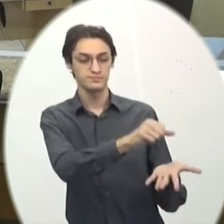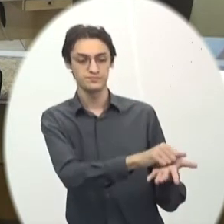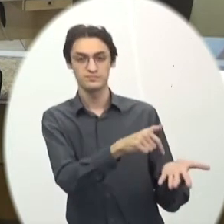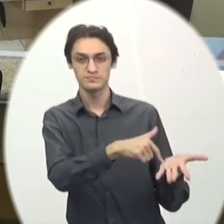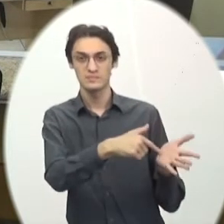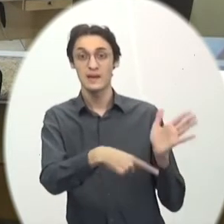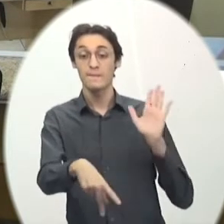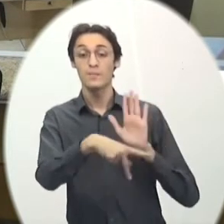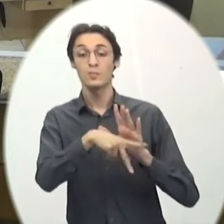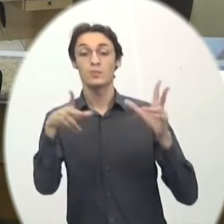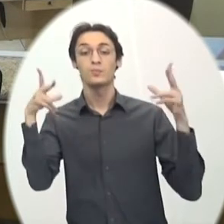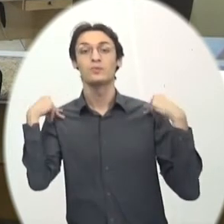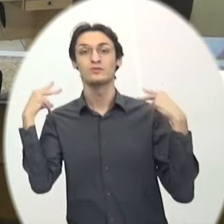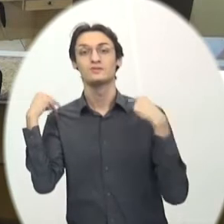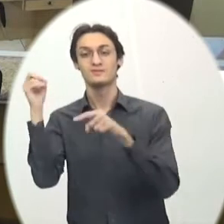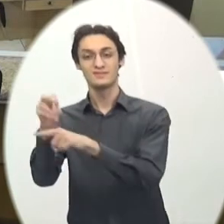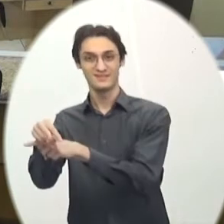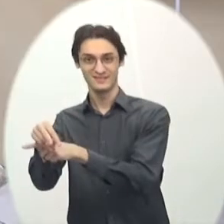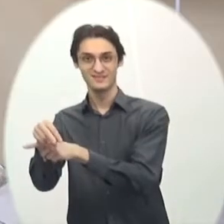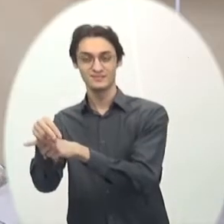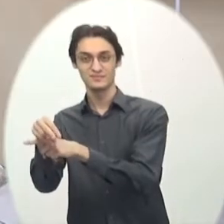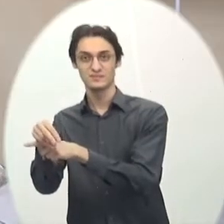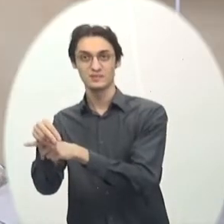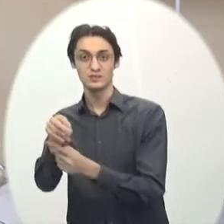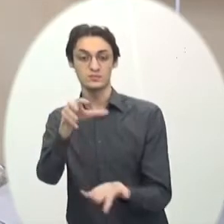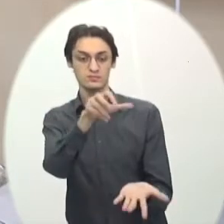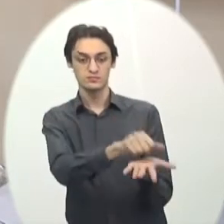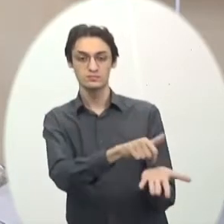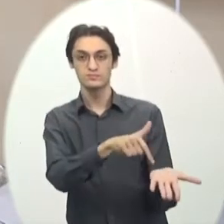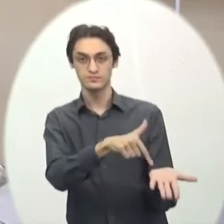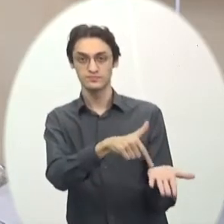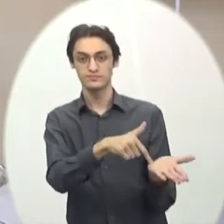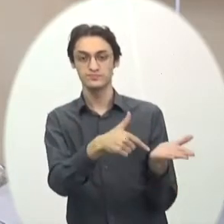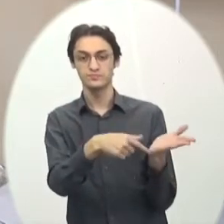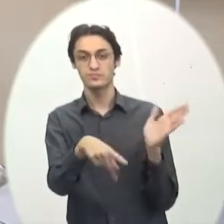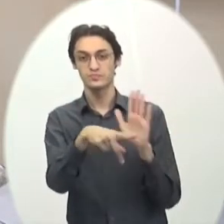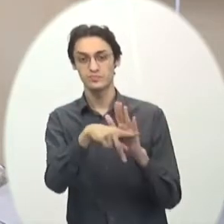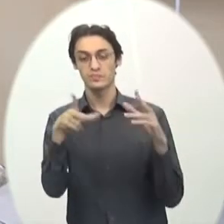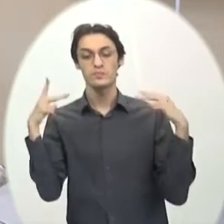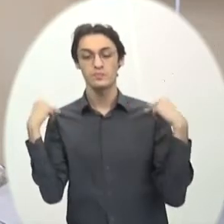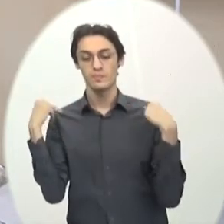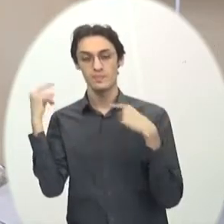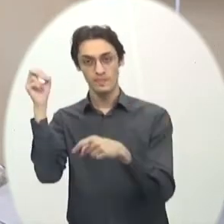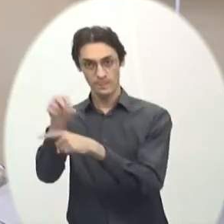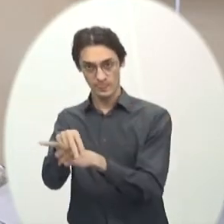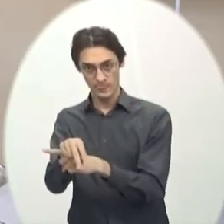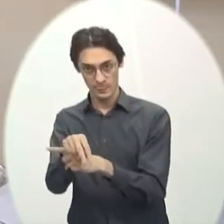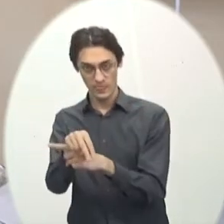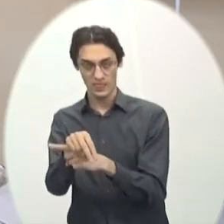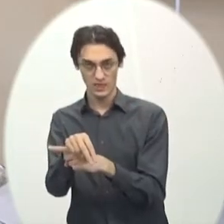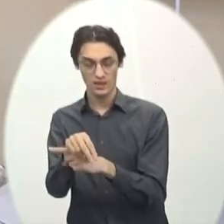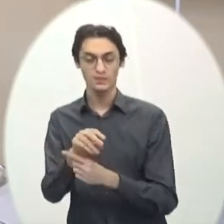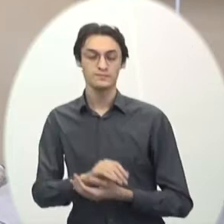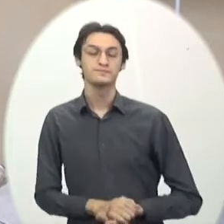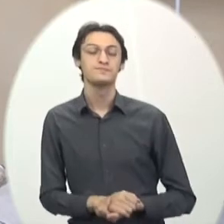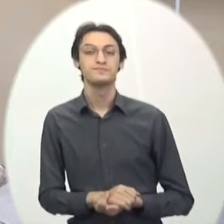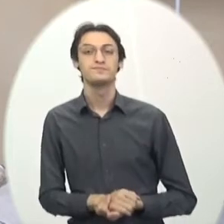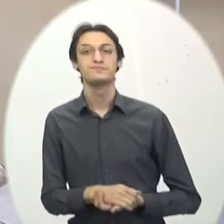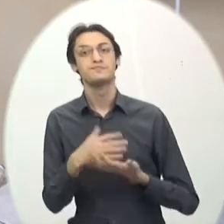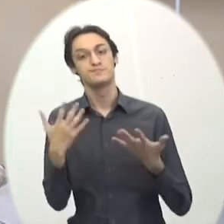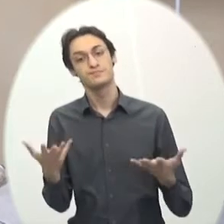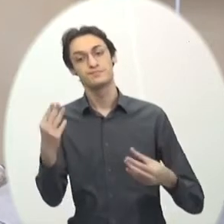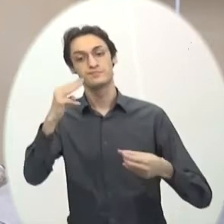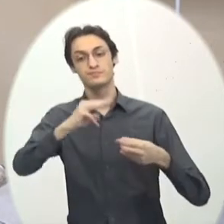motorista, porque eu acho que se o contrato previa a contratação de motorista, com certeza o